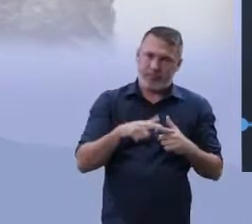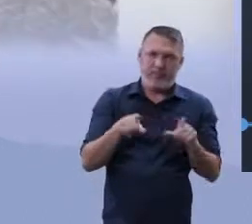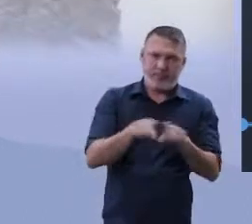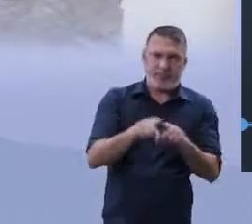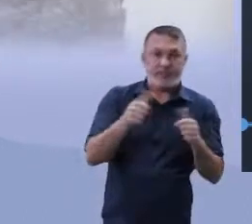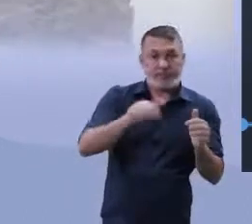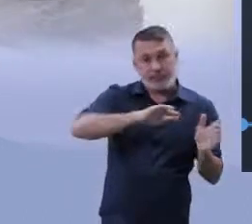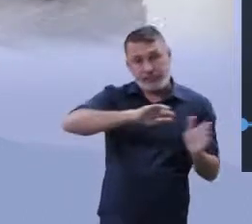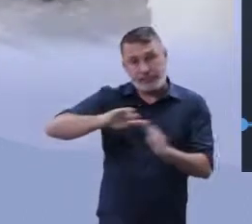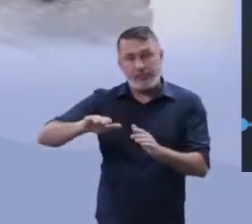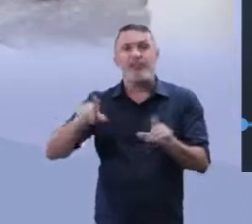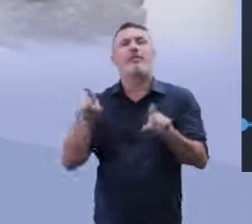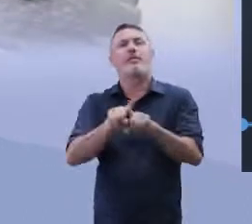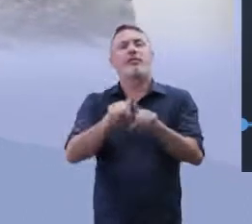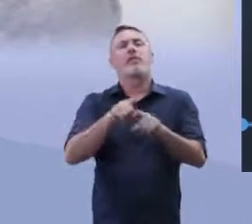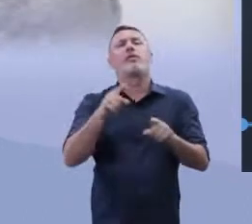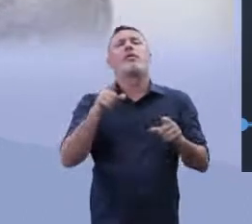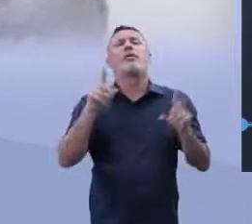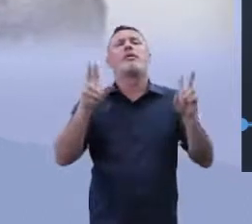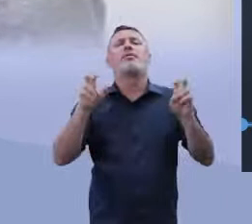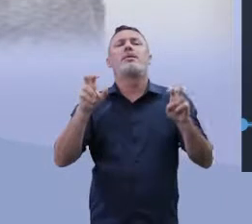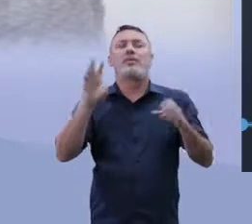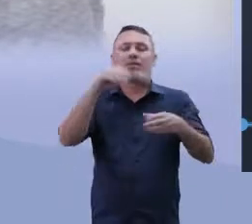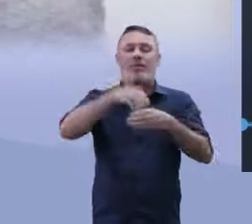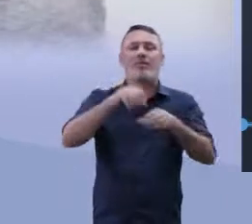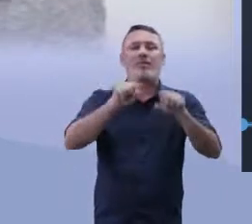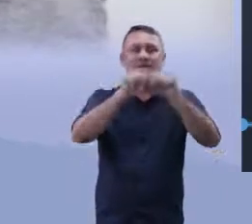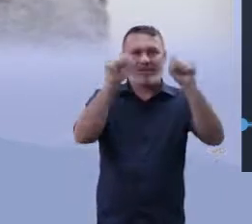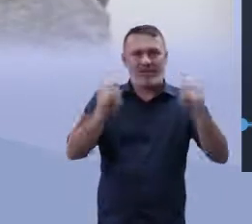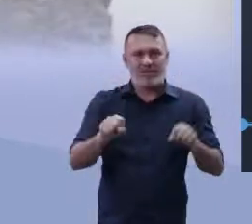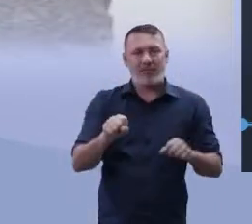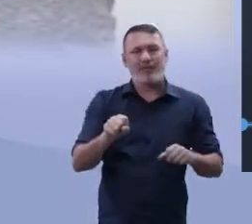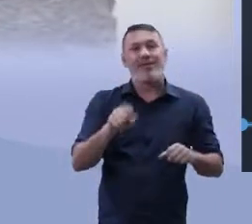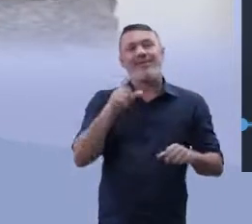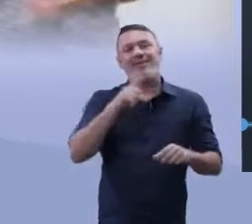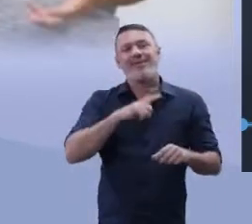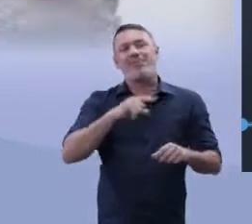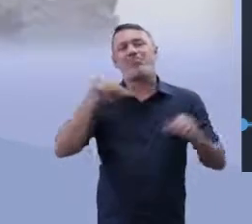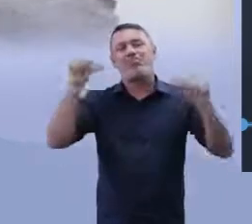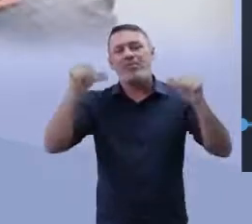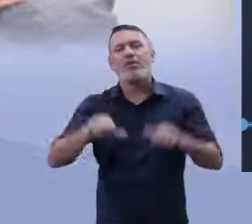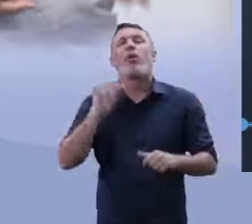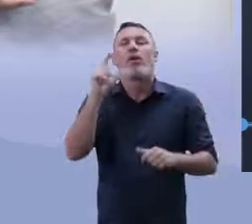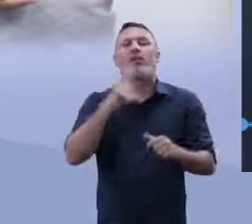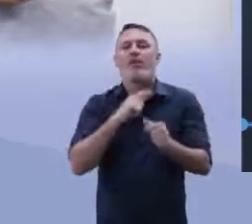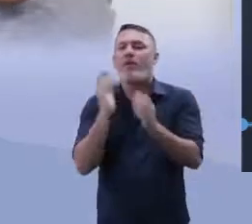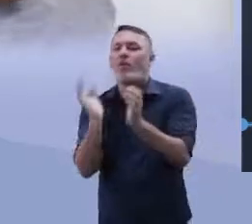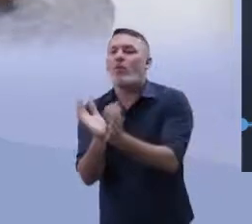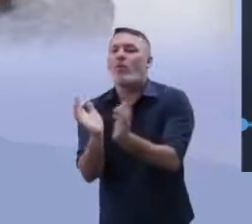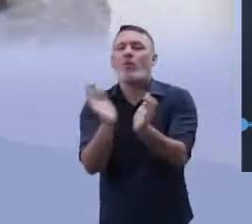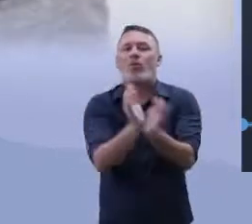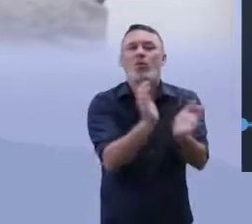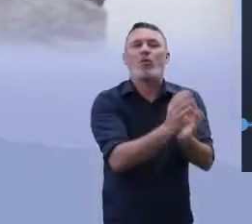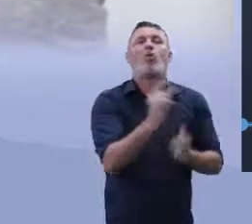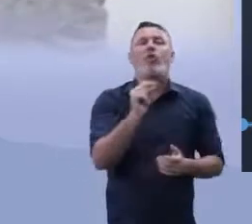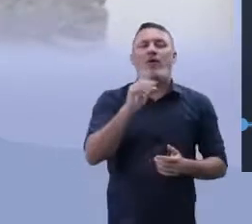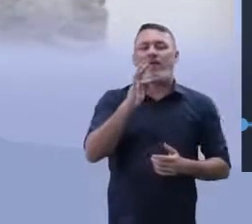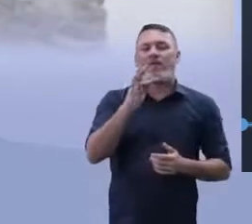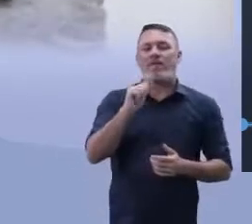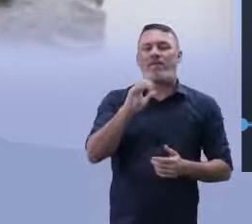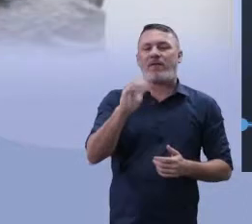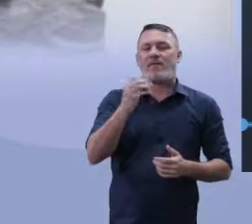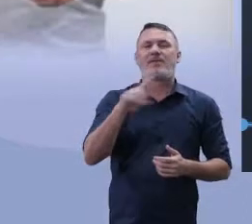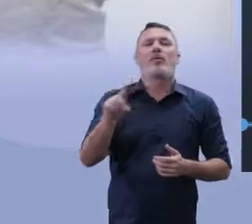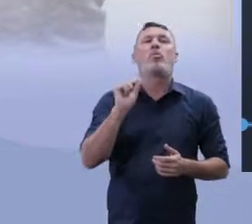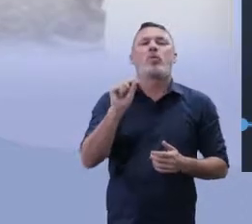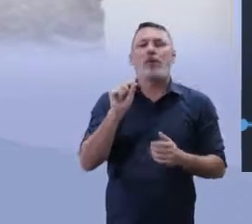Beleza? E outra coisa que nós temos também dentro do sistema penitenciário, é o mais triste também, é a questão das facções, que elas existem ali, e tem os